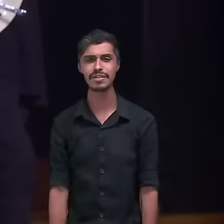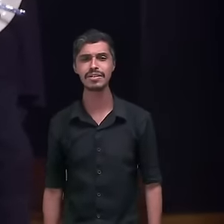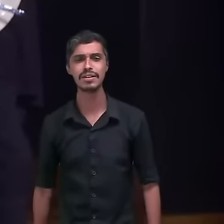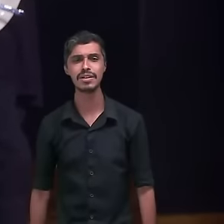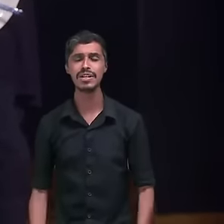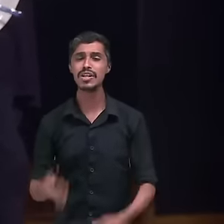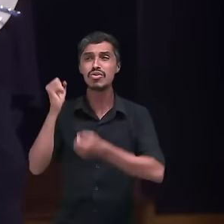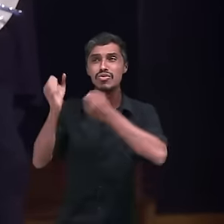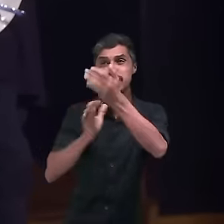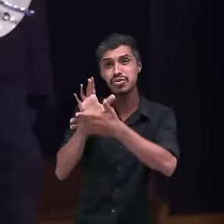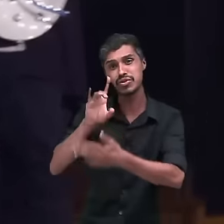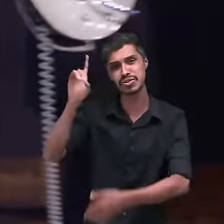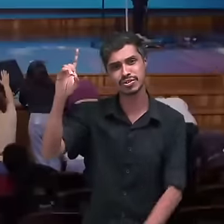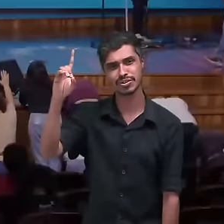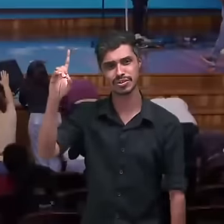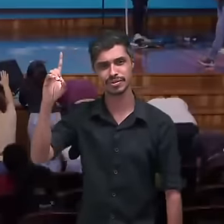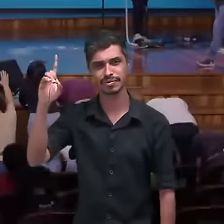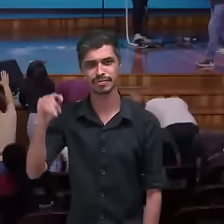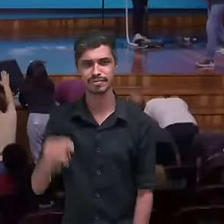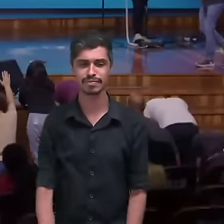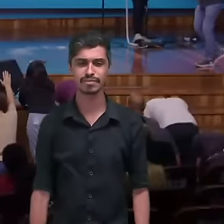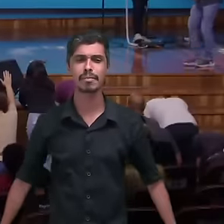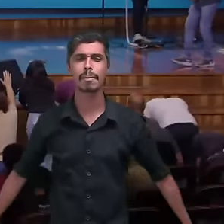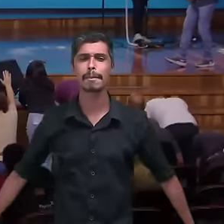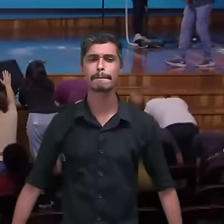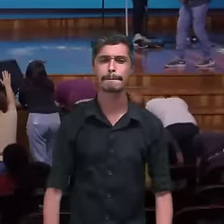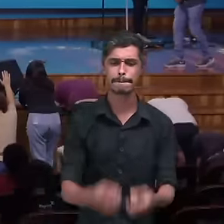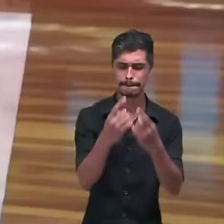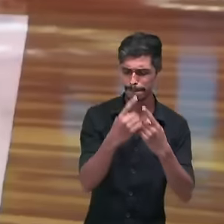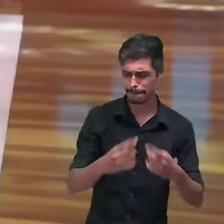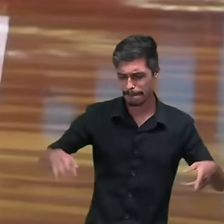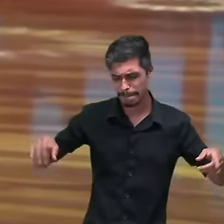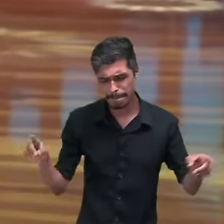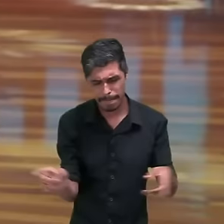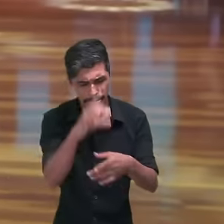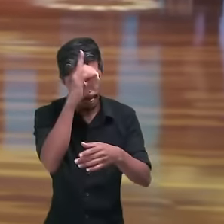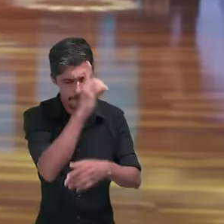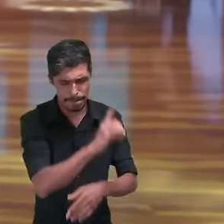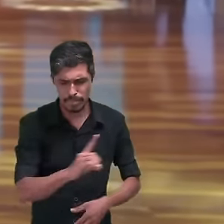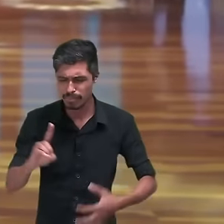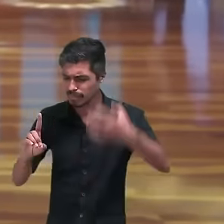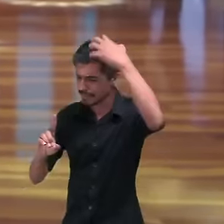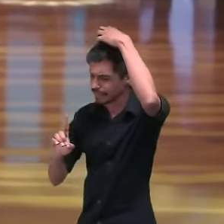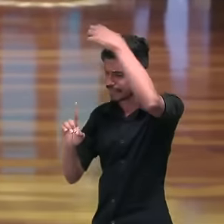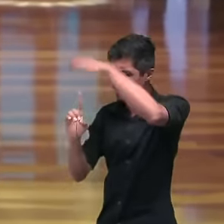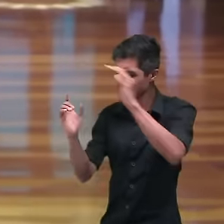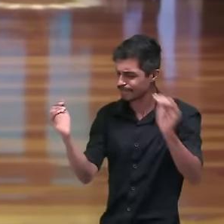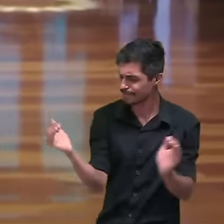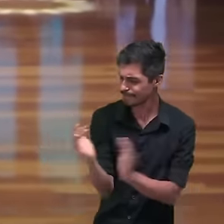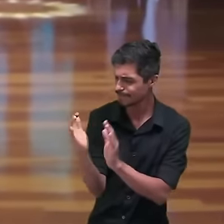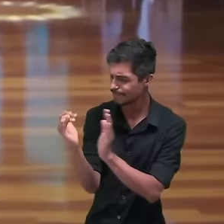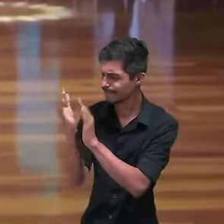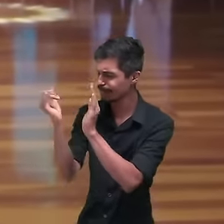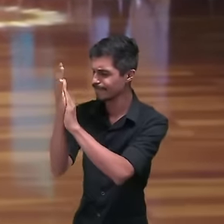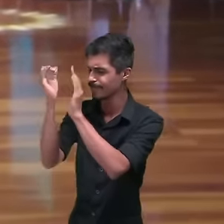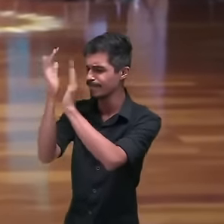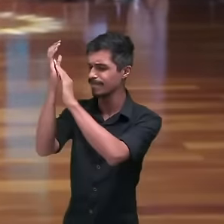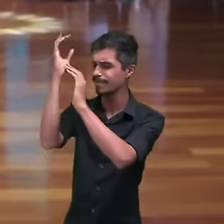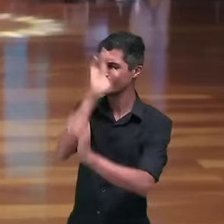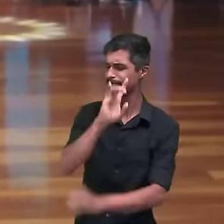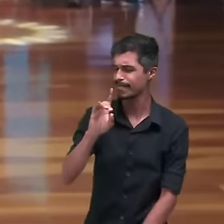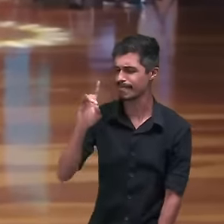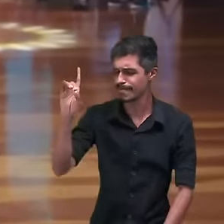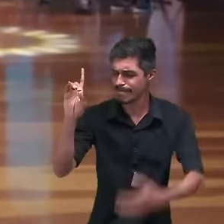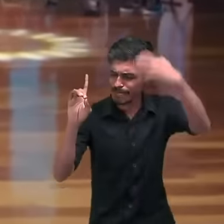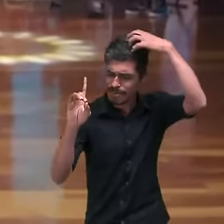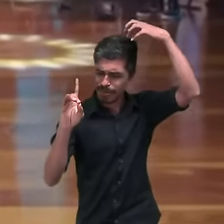com Deus, Jesus, e o louvor. Fala com o Senhor,